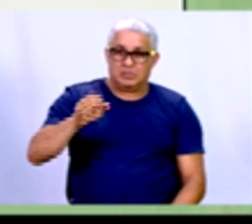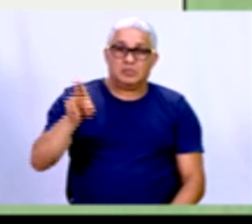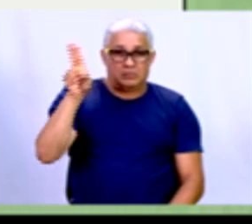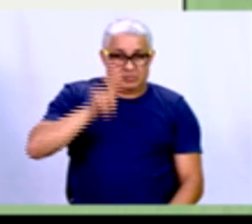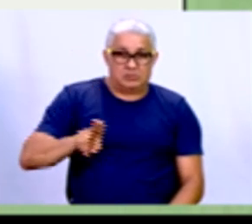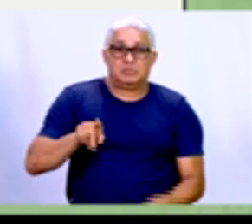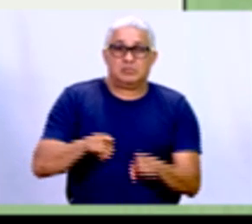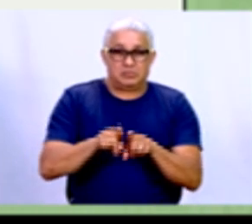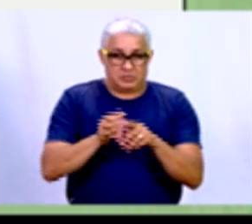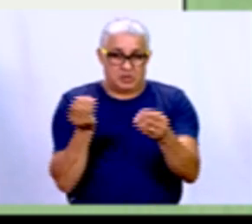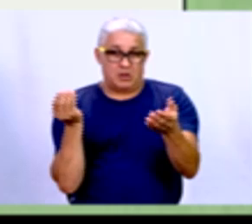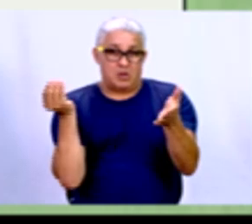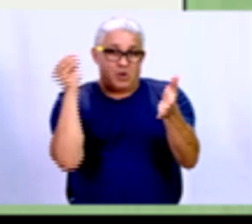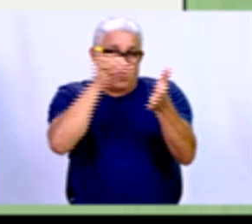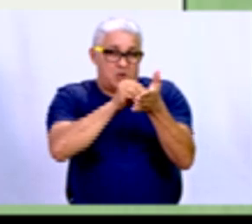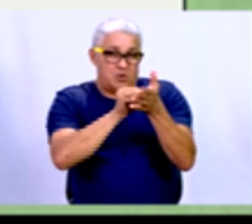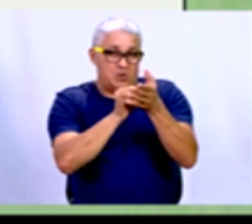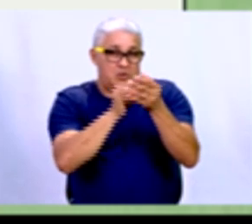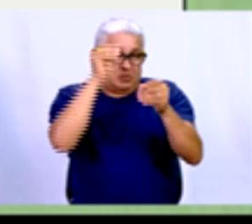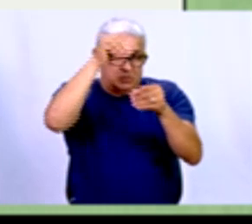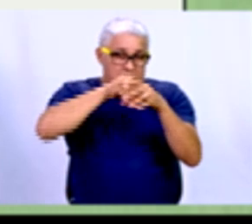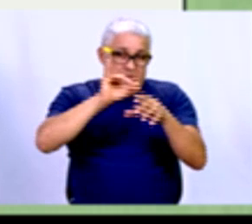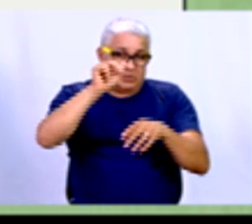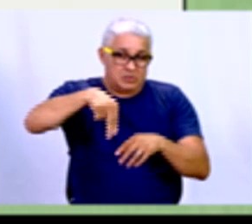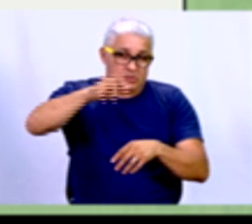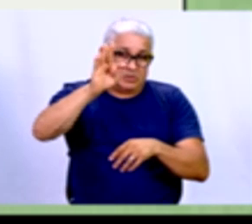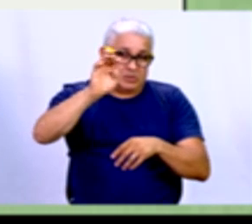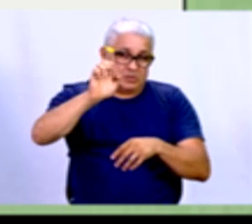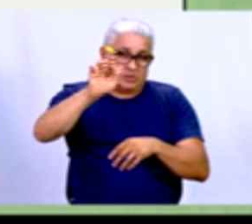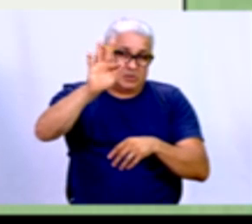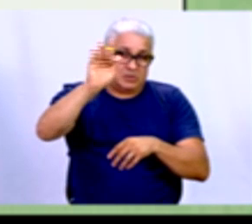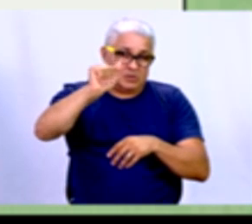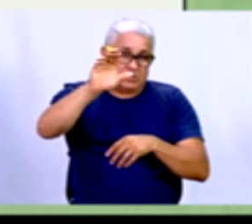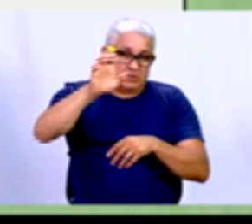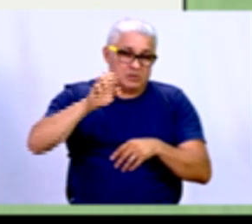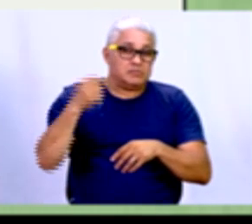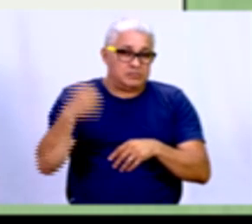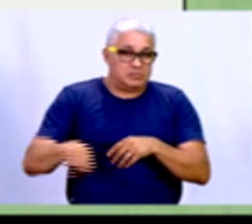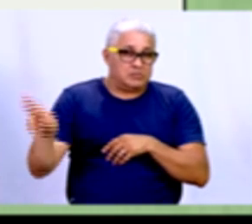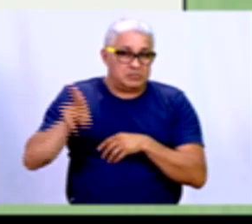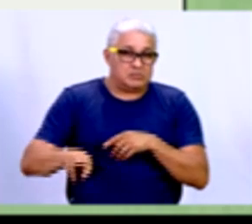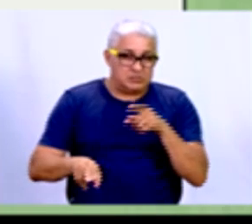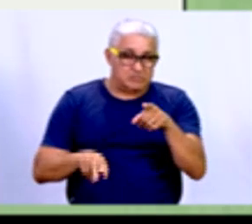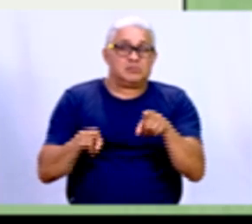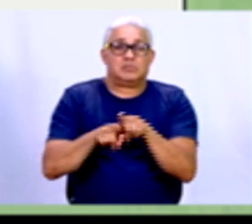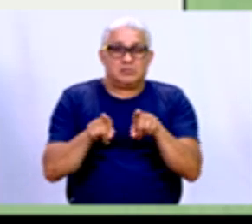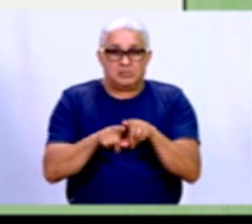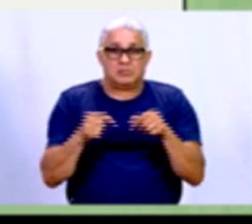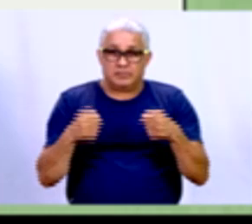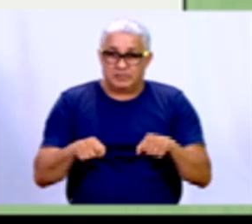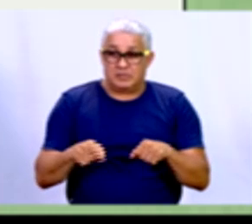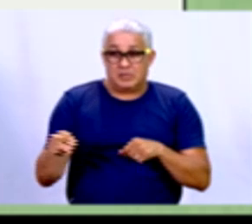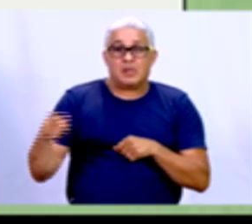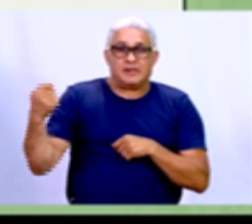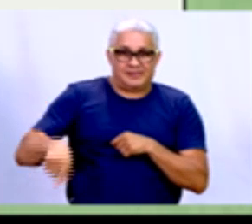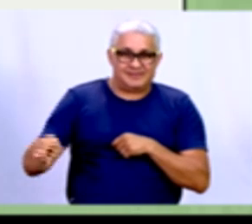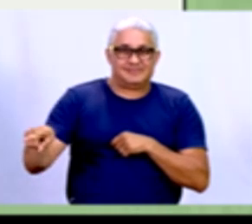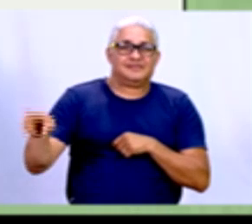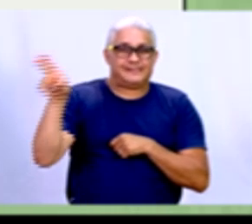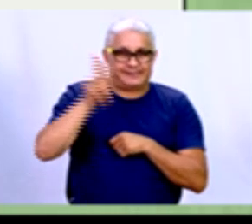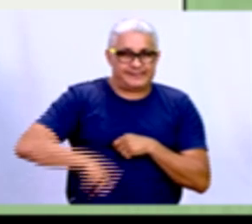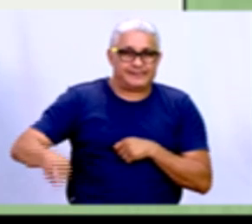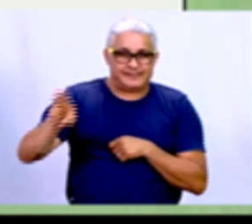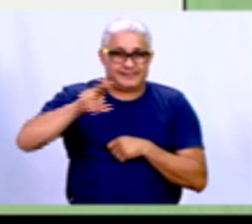eu vou colocar na interface aquilo que é necessário para o usuário, precisa ser utilizável, ou seja, ele tem que executar as tarefas